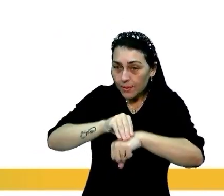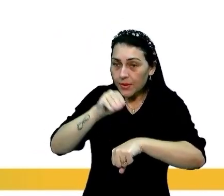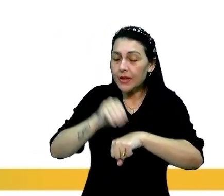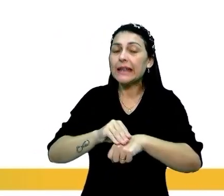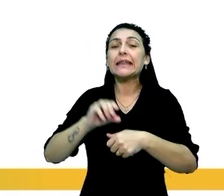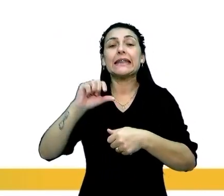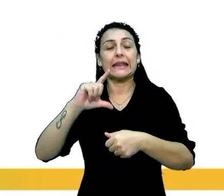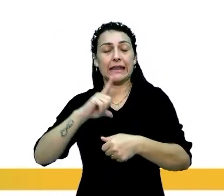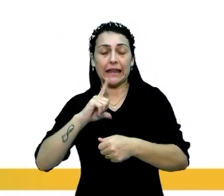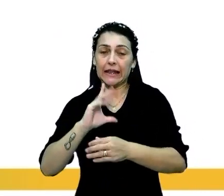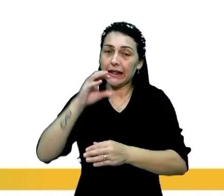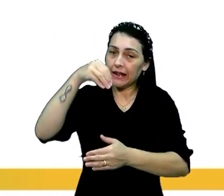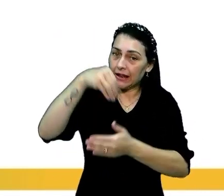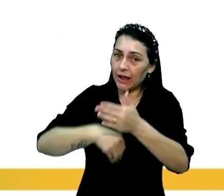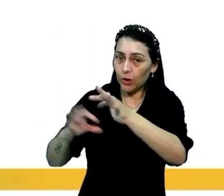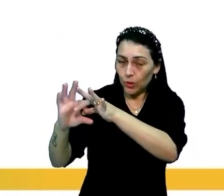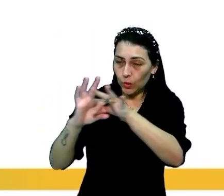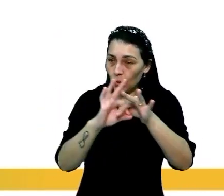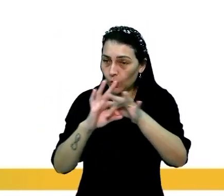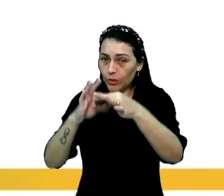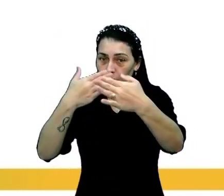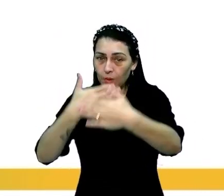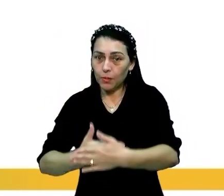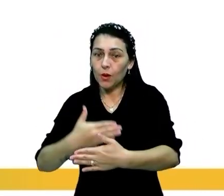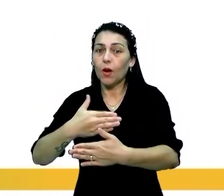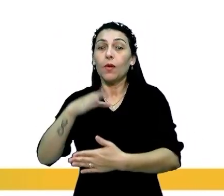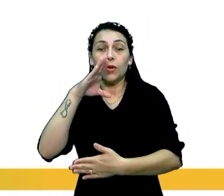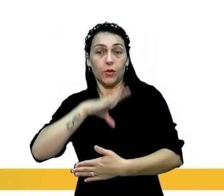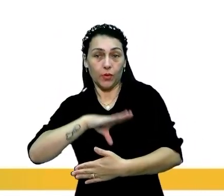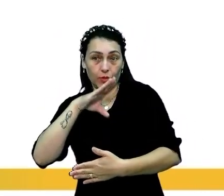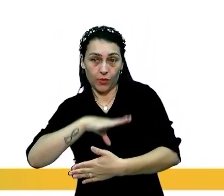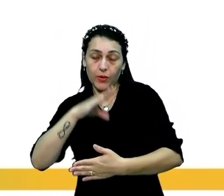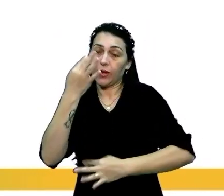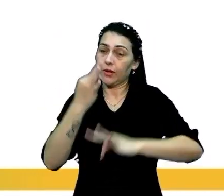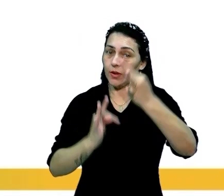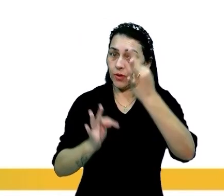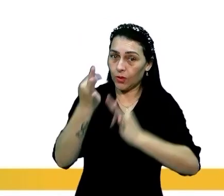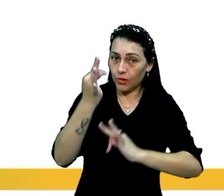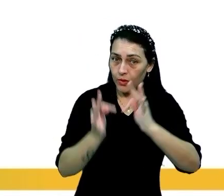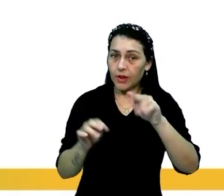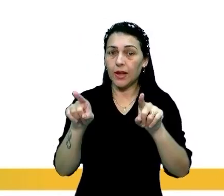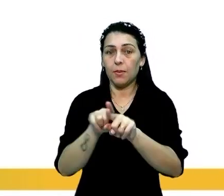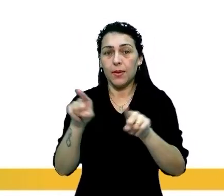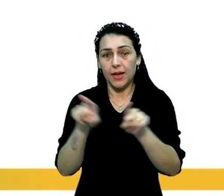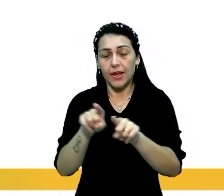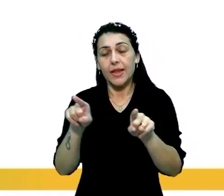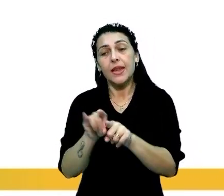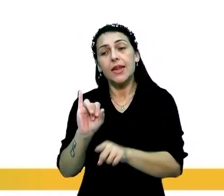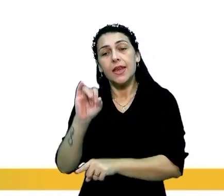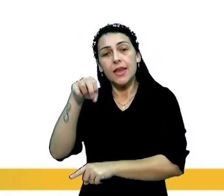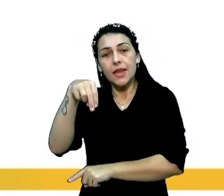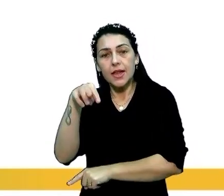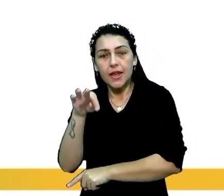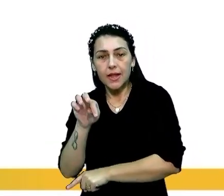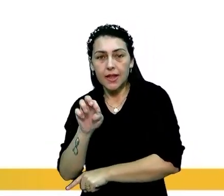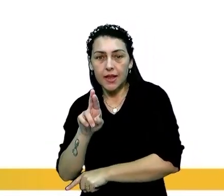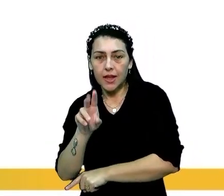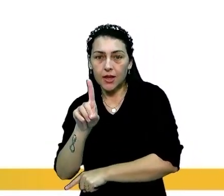gente vai estar dentro do contexto da prova de linguagens, códigos e suas tecnologias. Tem esse contexto muito importante